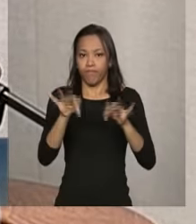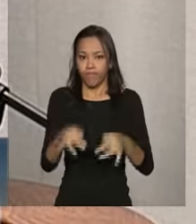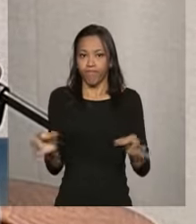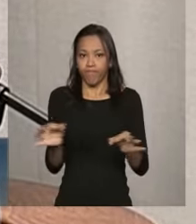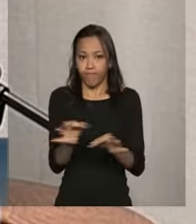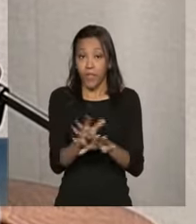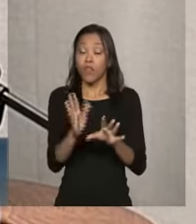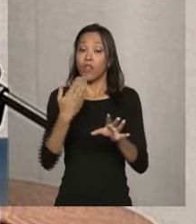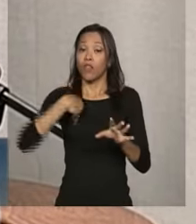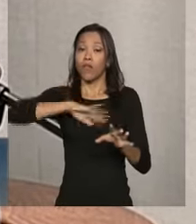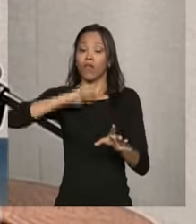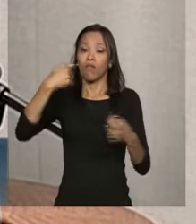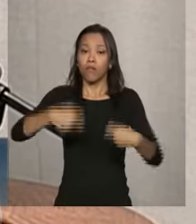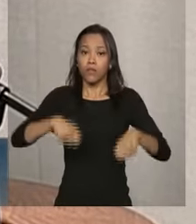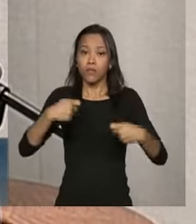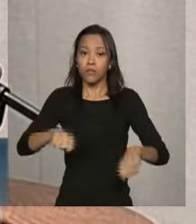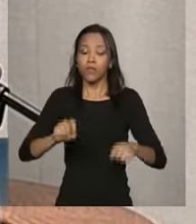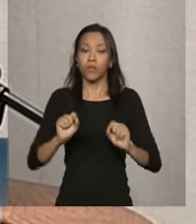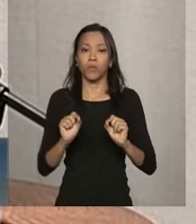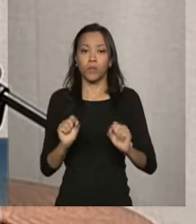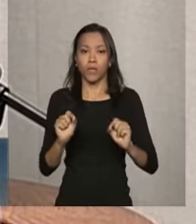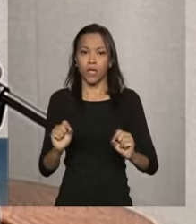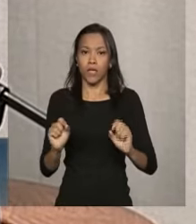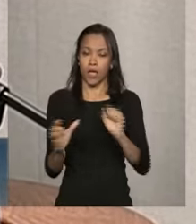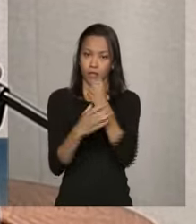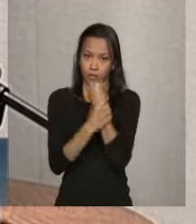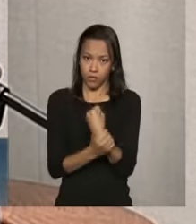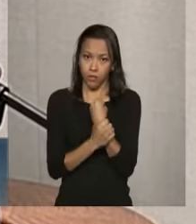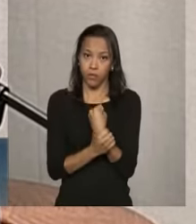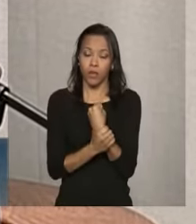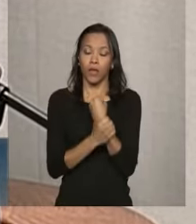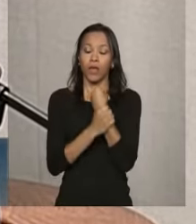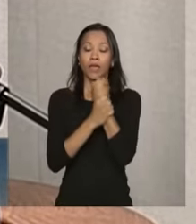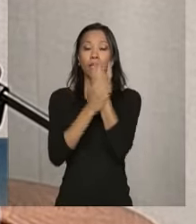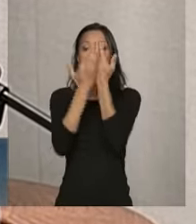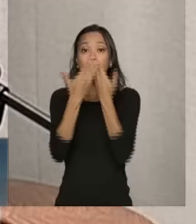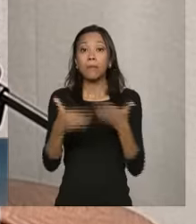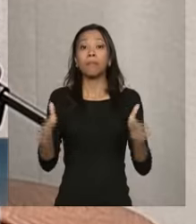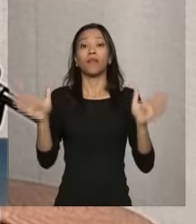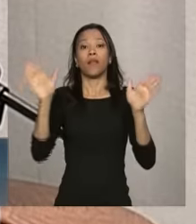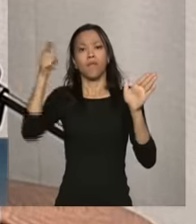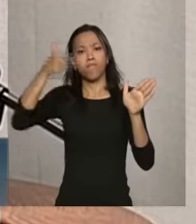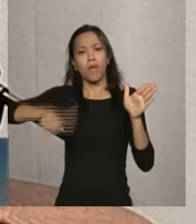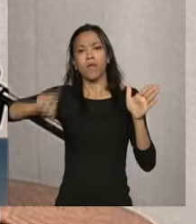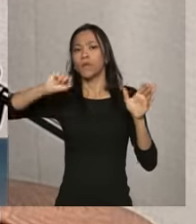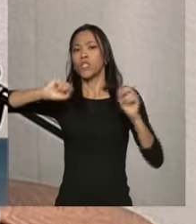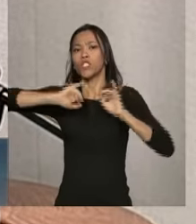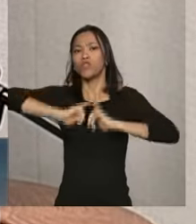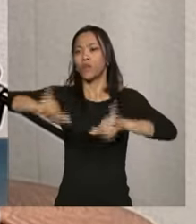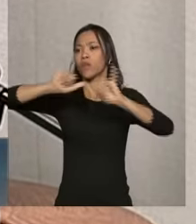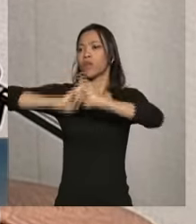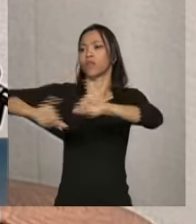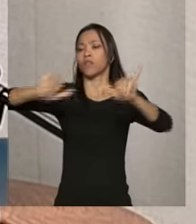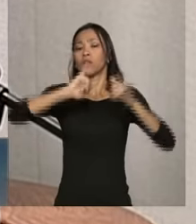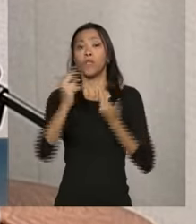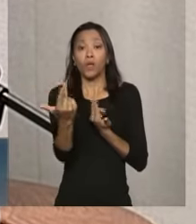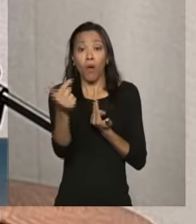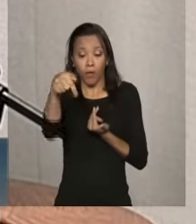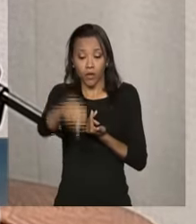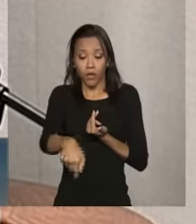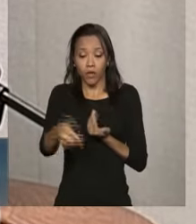precisamos dar e aumentar a todo momento campanhas como a que hoje